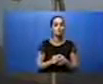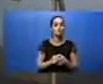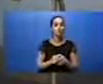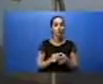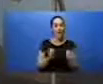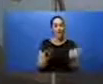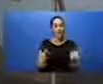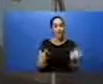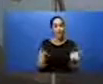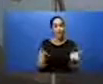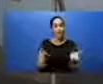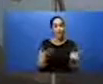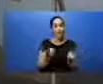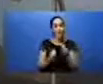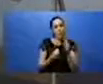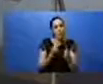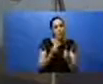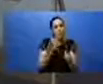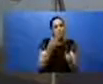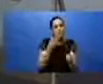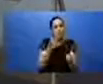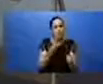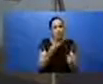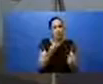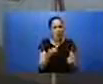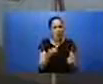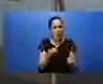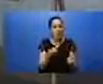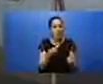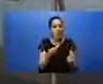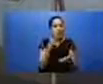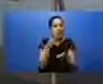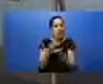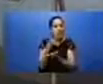Nesse caso, como eu já falei, repartição.